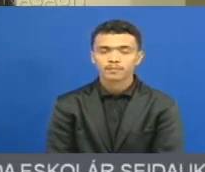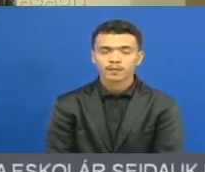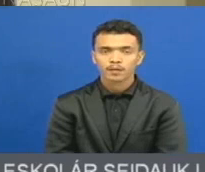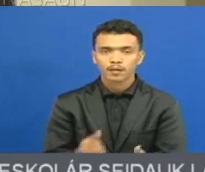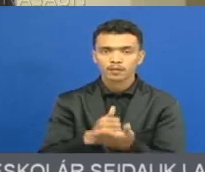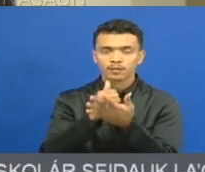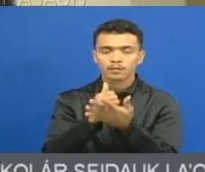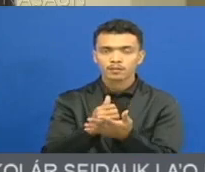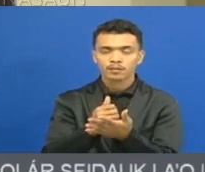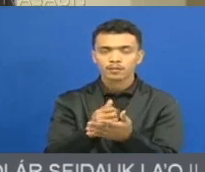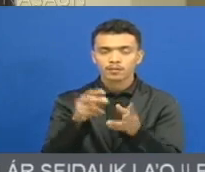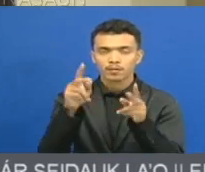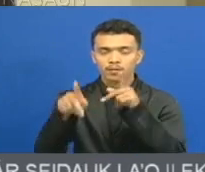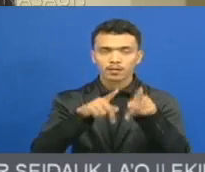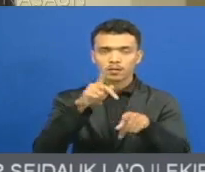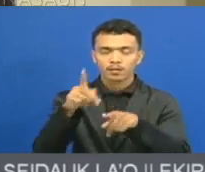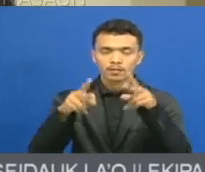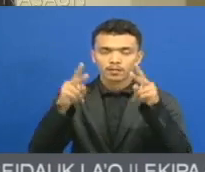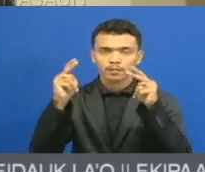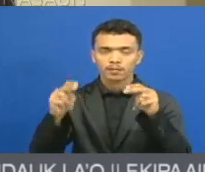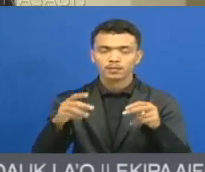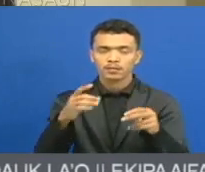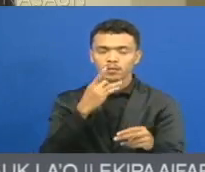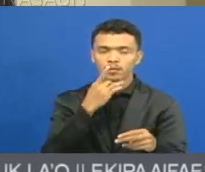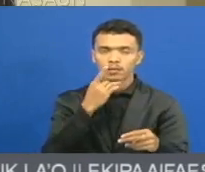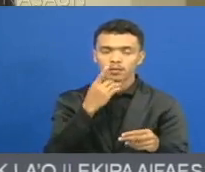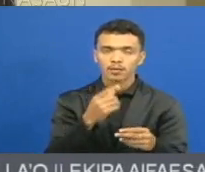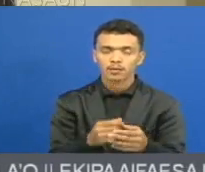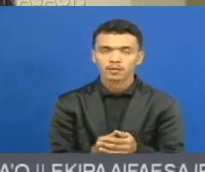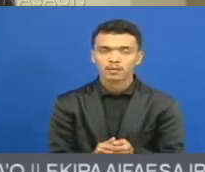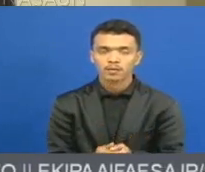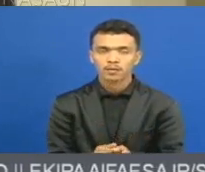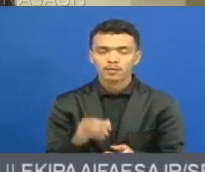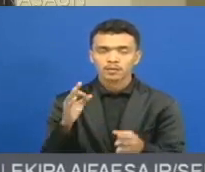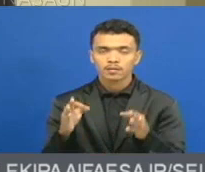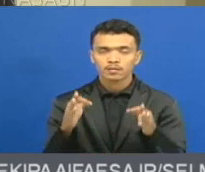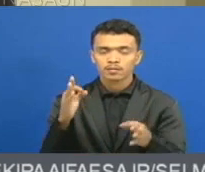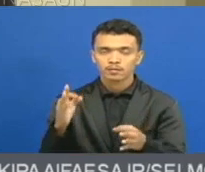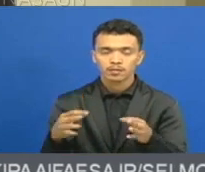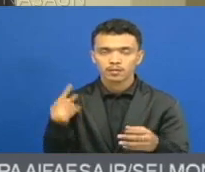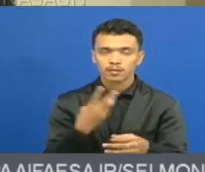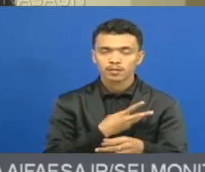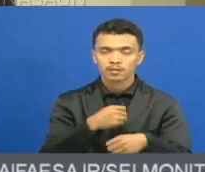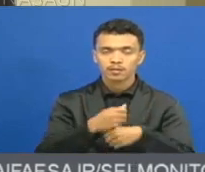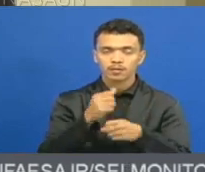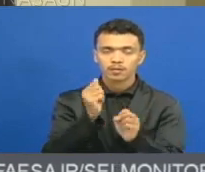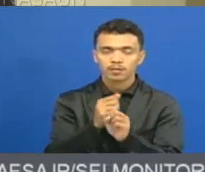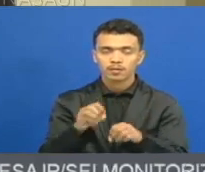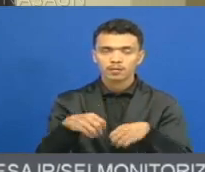né? Cliente precisa, não é de, cliente precisa aí, não é de ter, precisa receita, não é? Parte rua, né? Ita halo, ou isso é para ver,